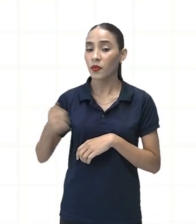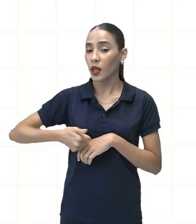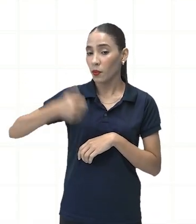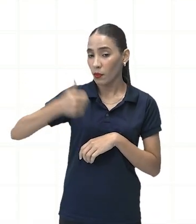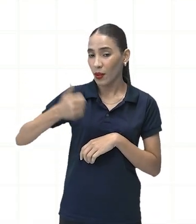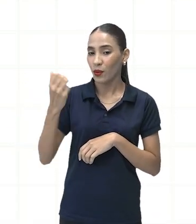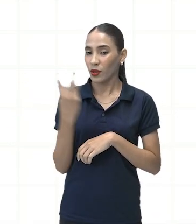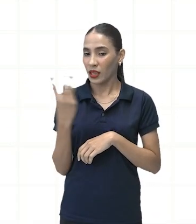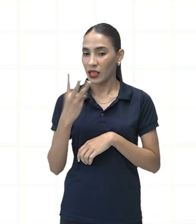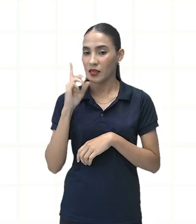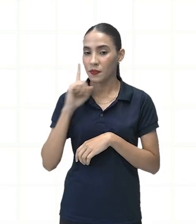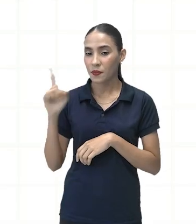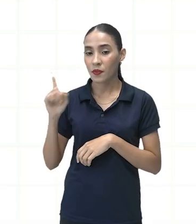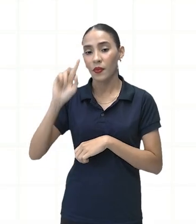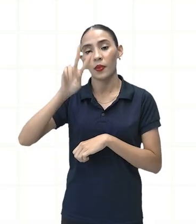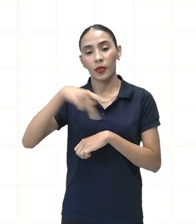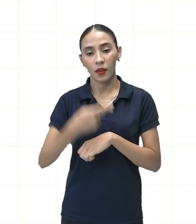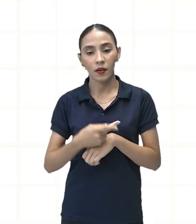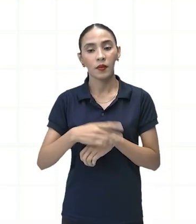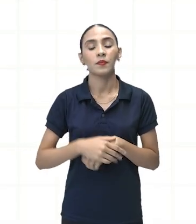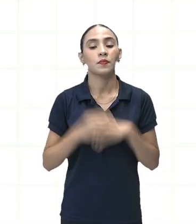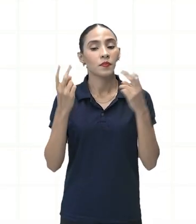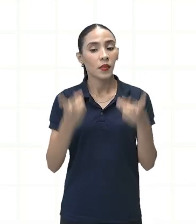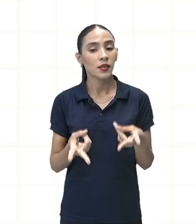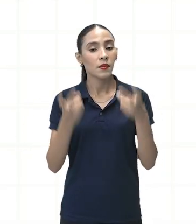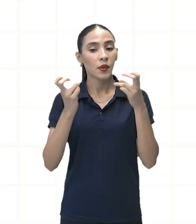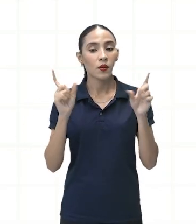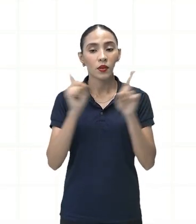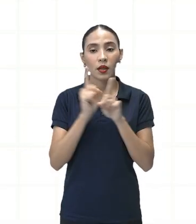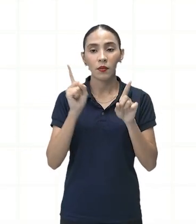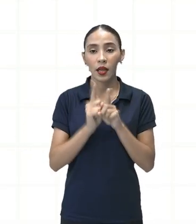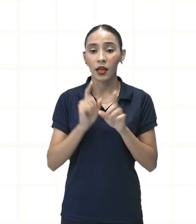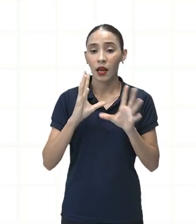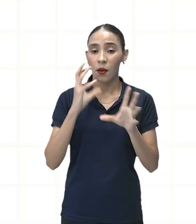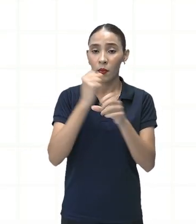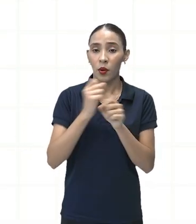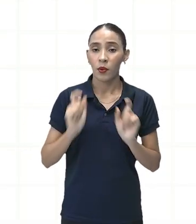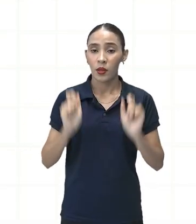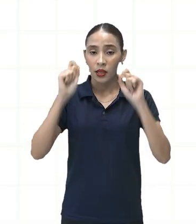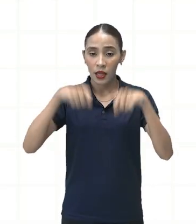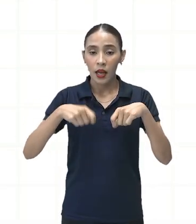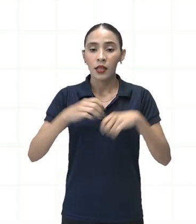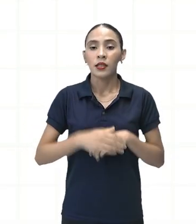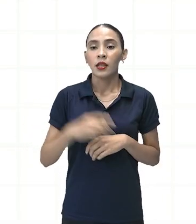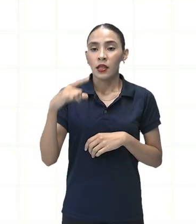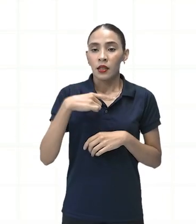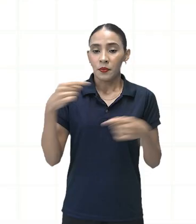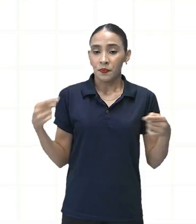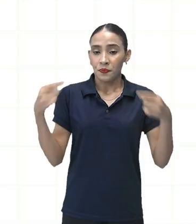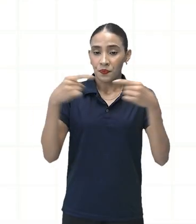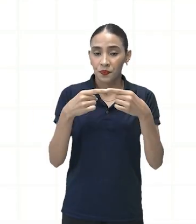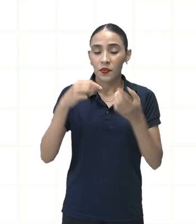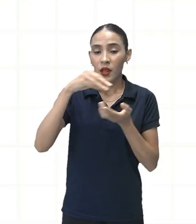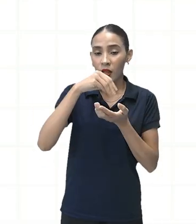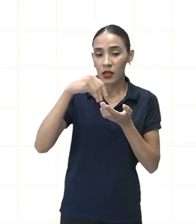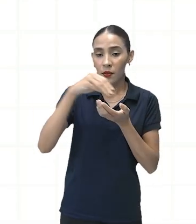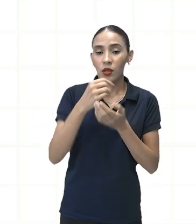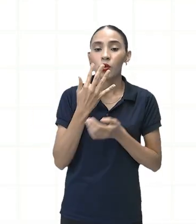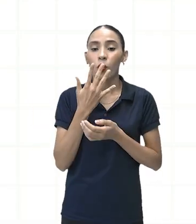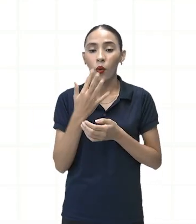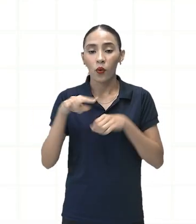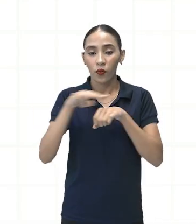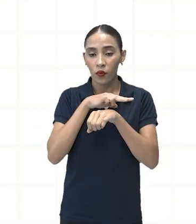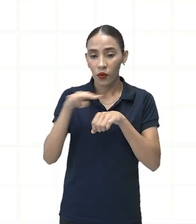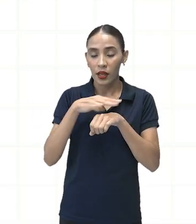na verdade. Seguindo, ele observou que a probabilidade de nascerem indivíduos com semente de